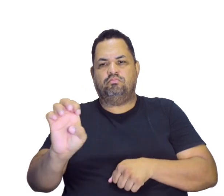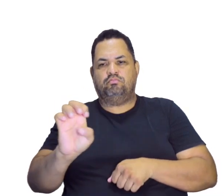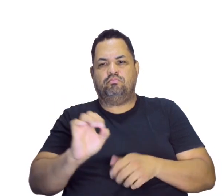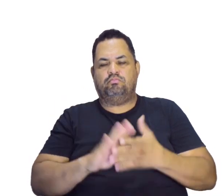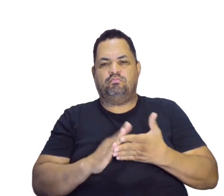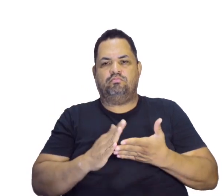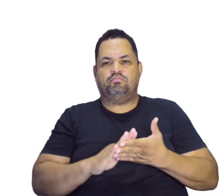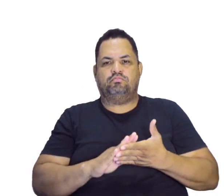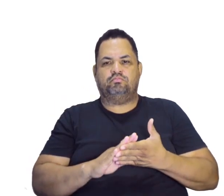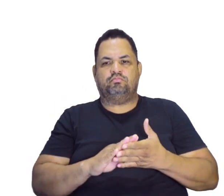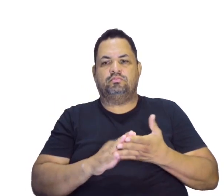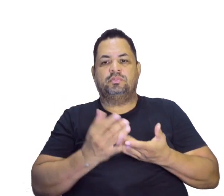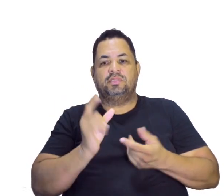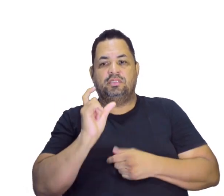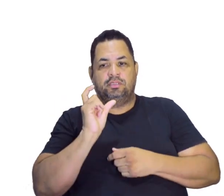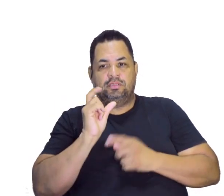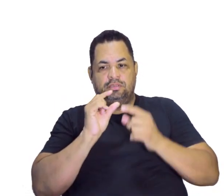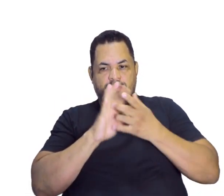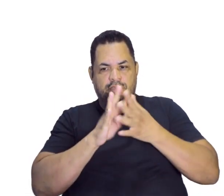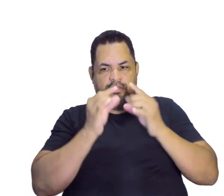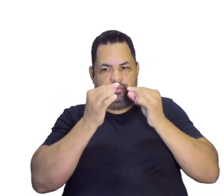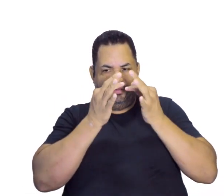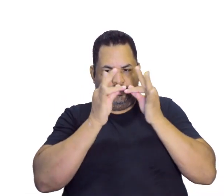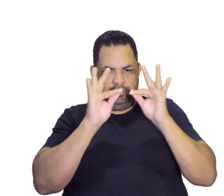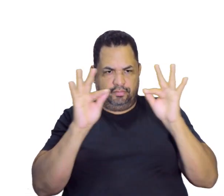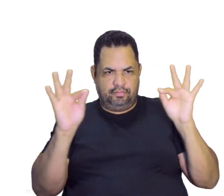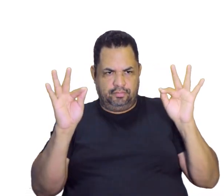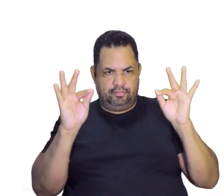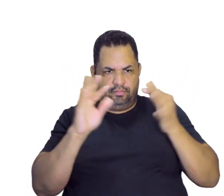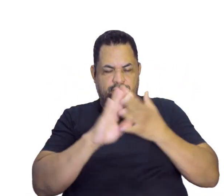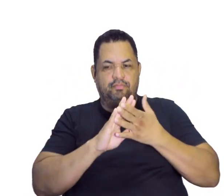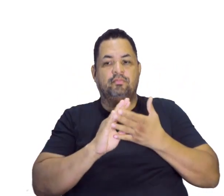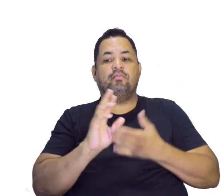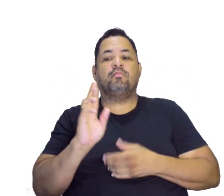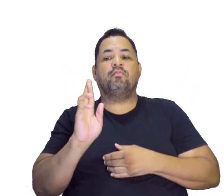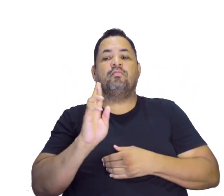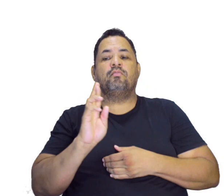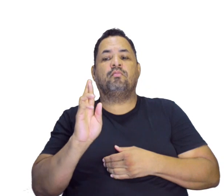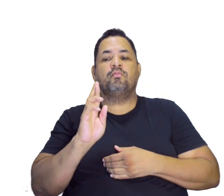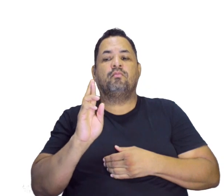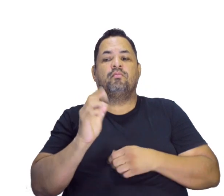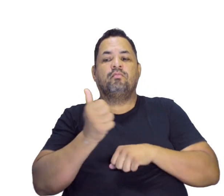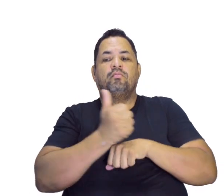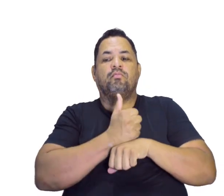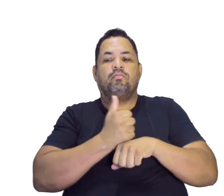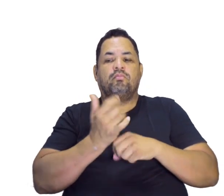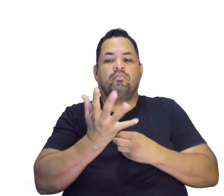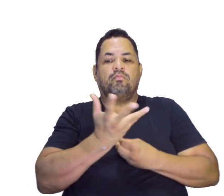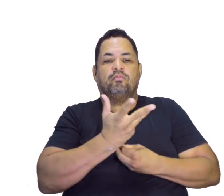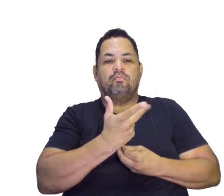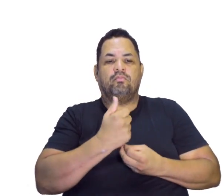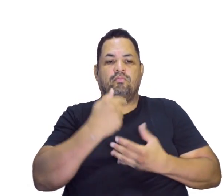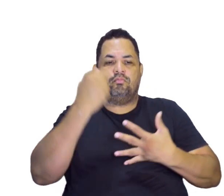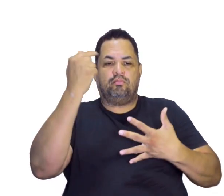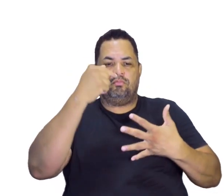exportável. Essa citação, né, refere-se a qual artista?